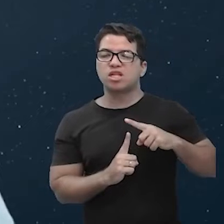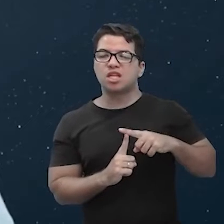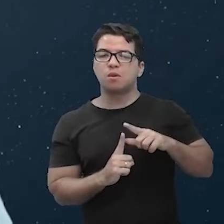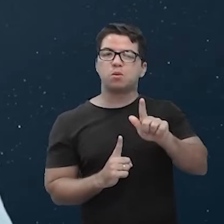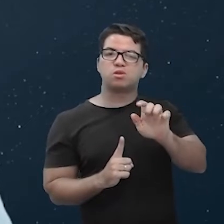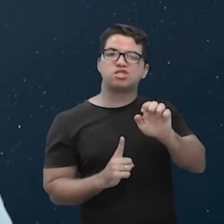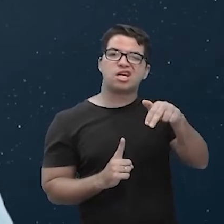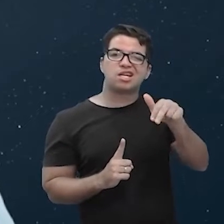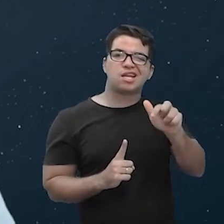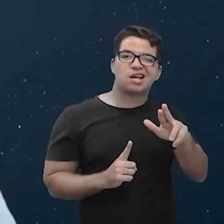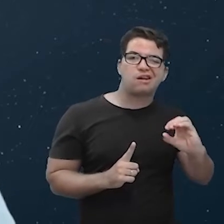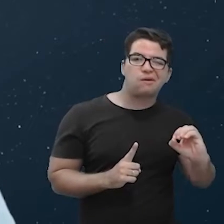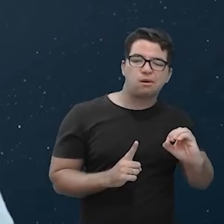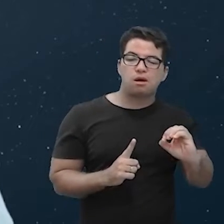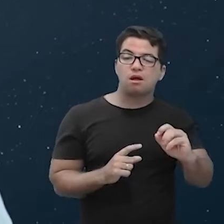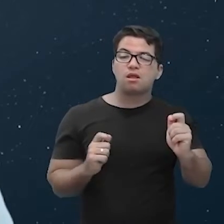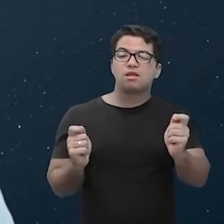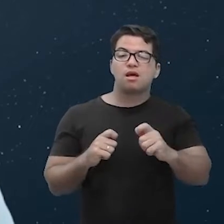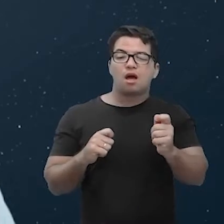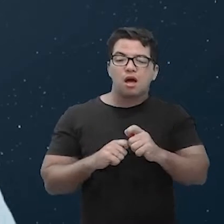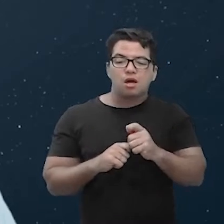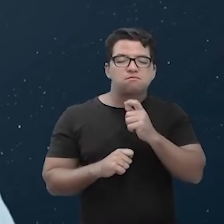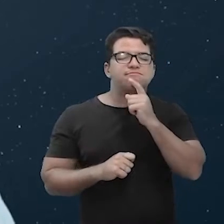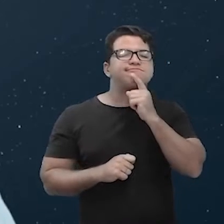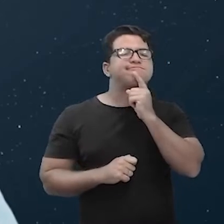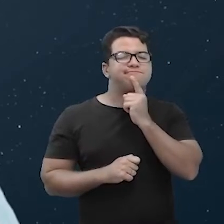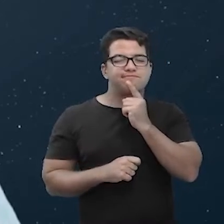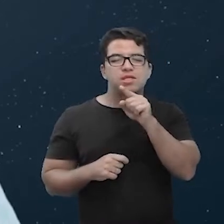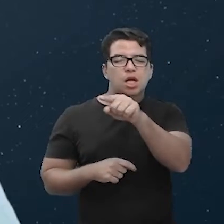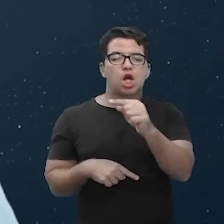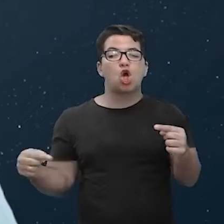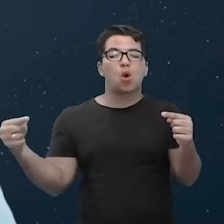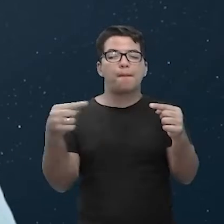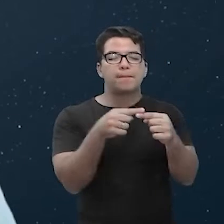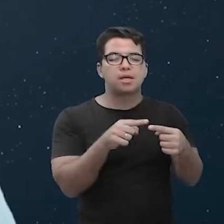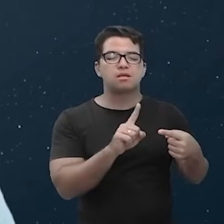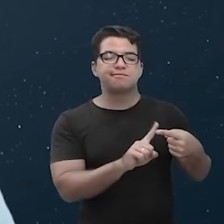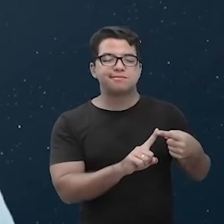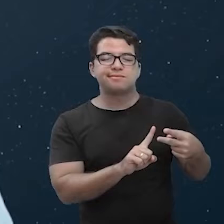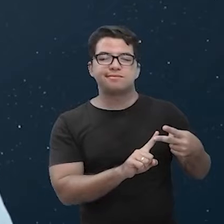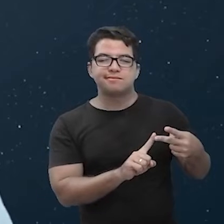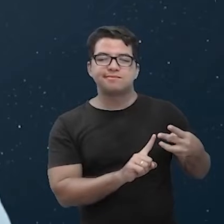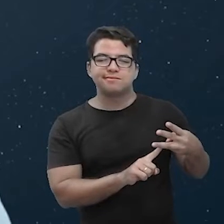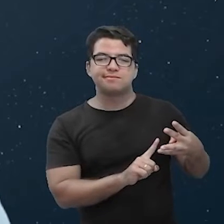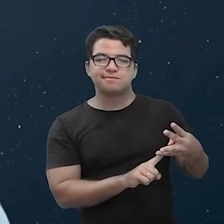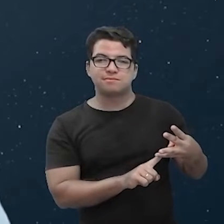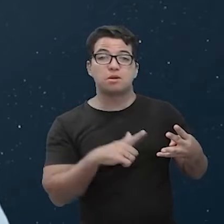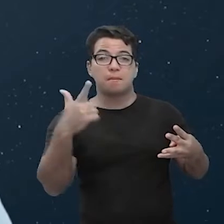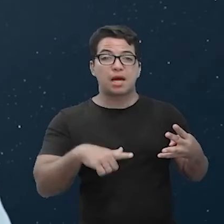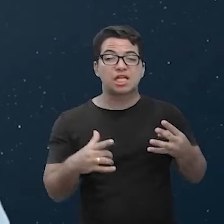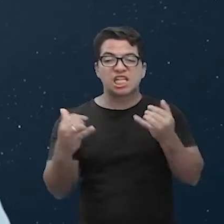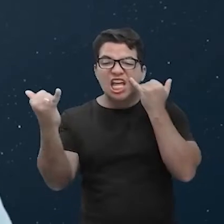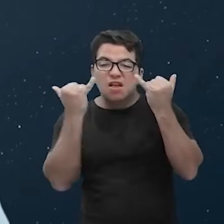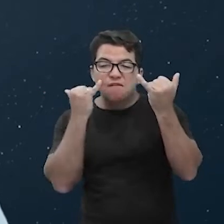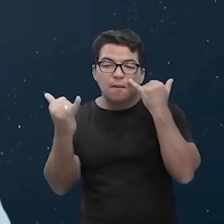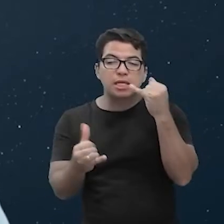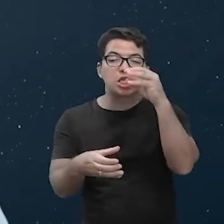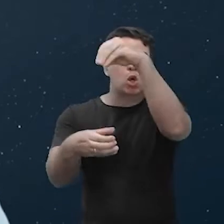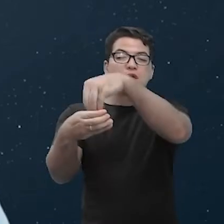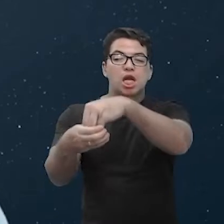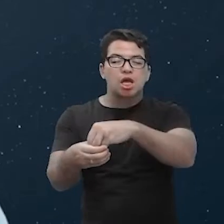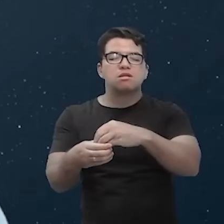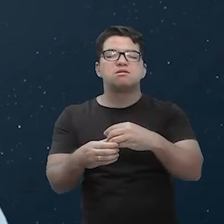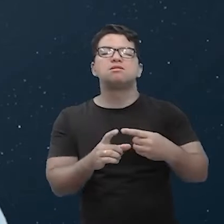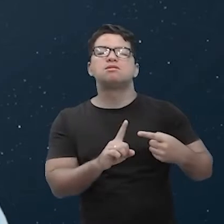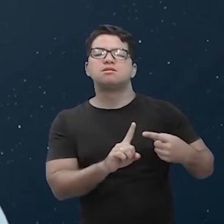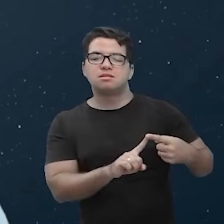algumas previsões do que esperar daquele gênero textual, que informações ele vai te trazer. E muitas vezes você pode ali,